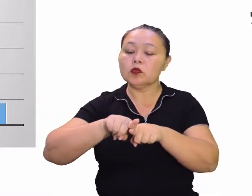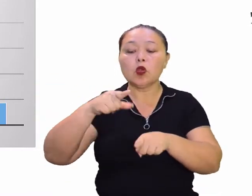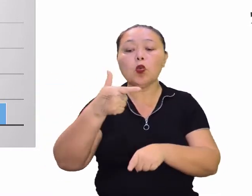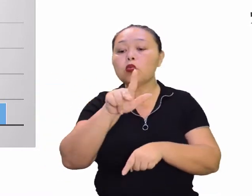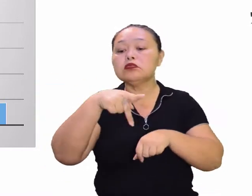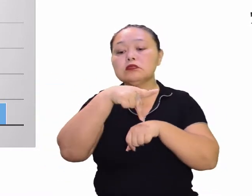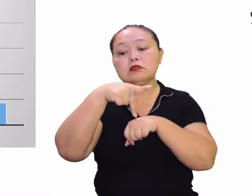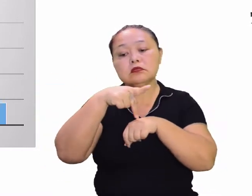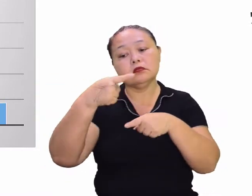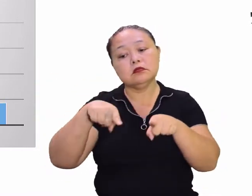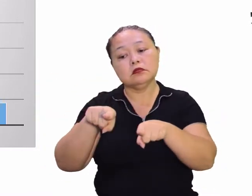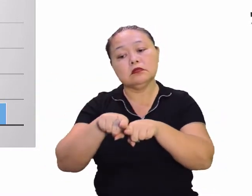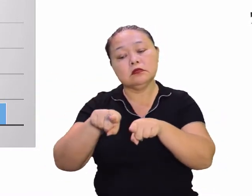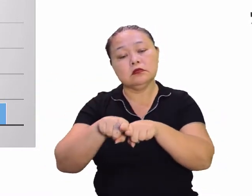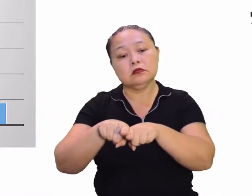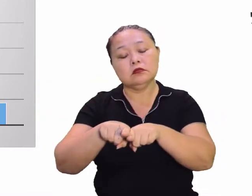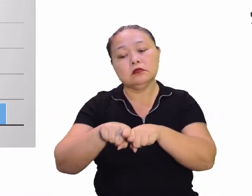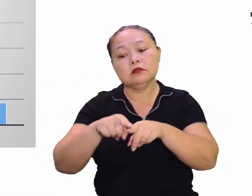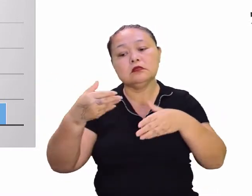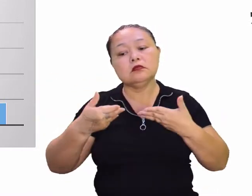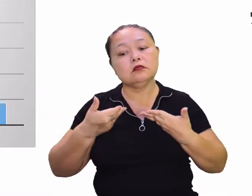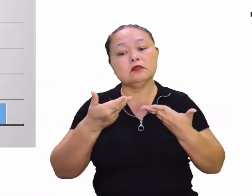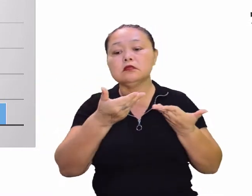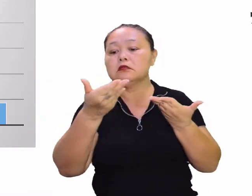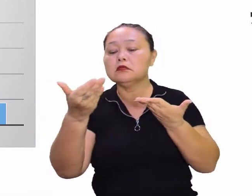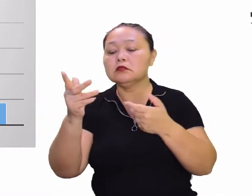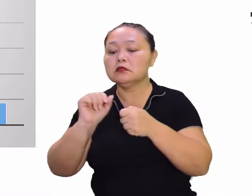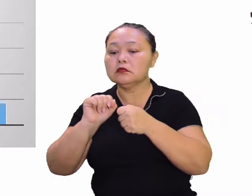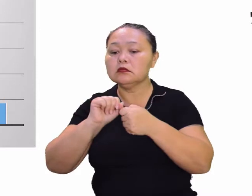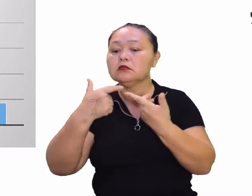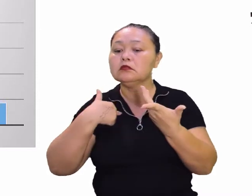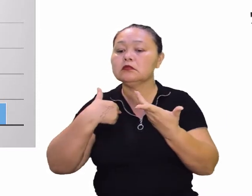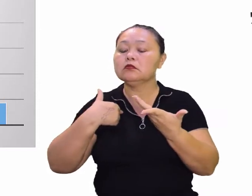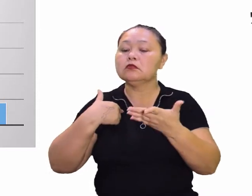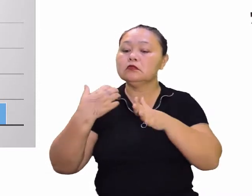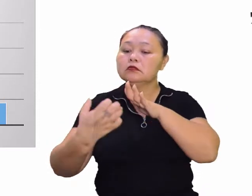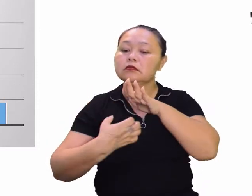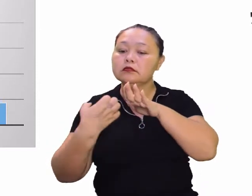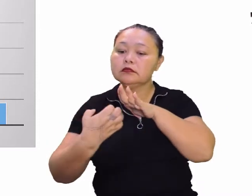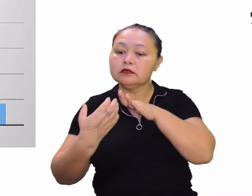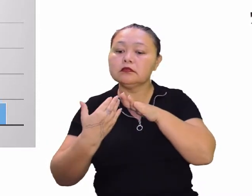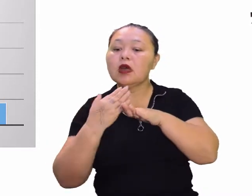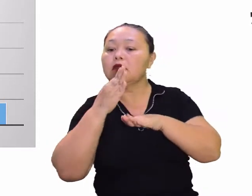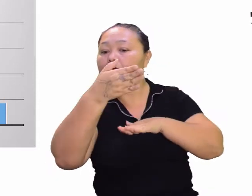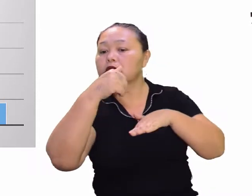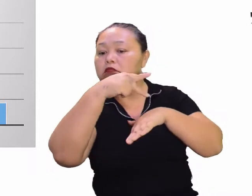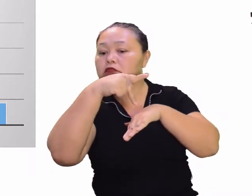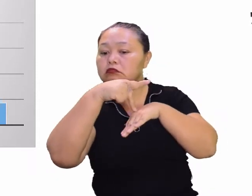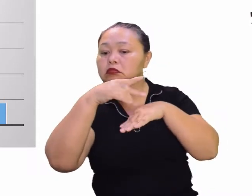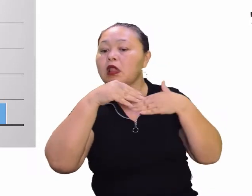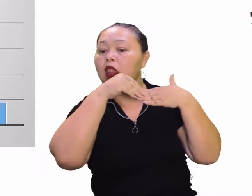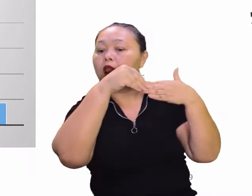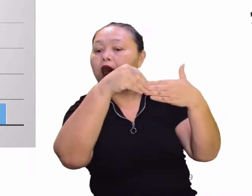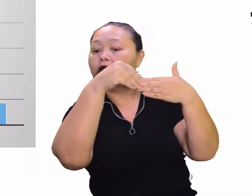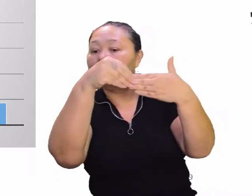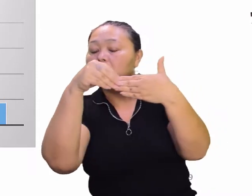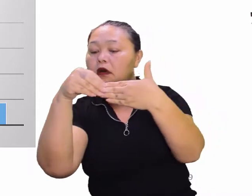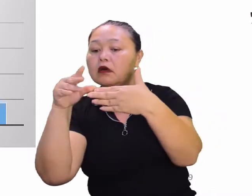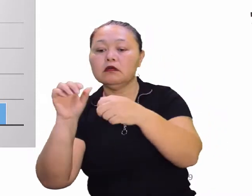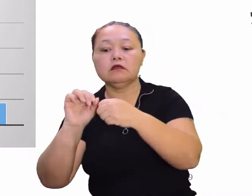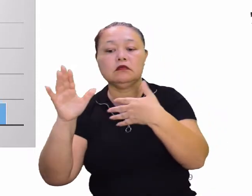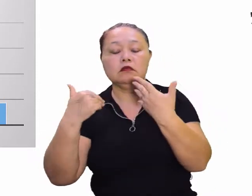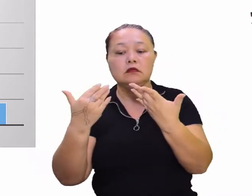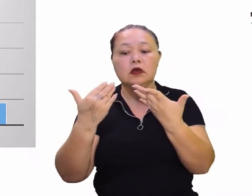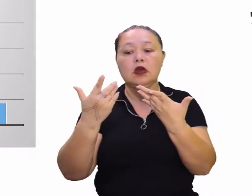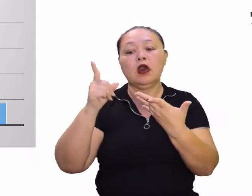outros países para levar as suas multinacionais para esses países. Então, ela também, além de